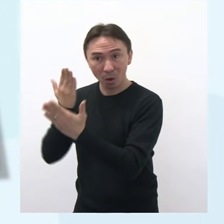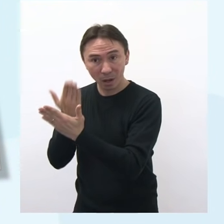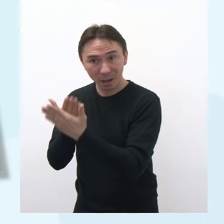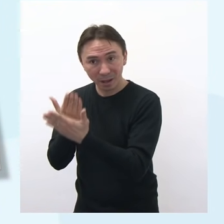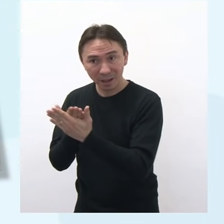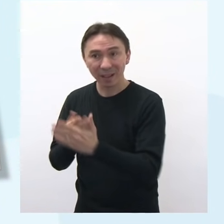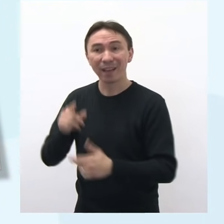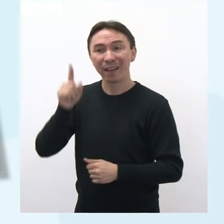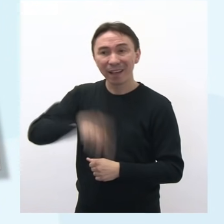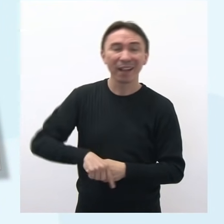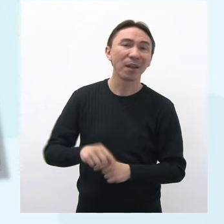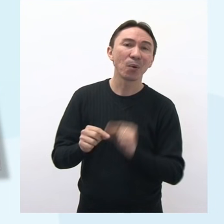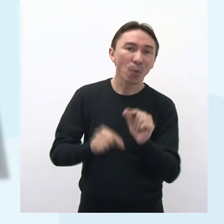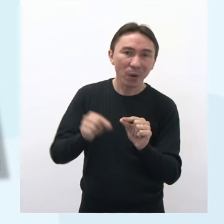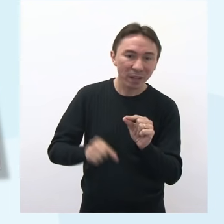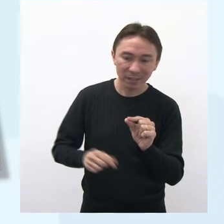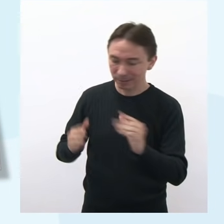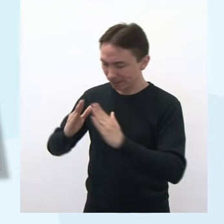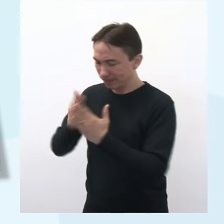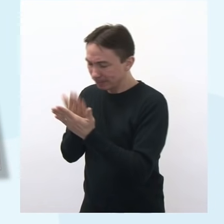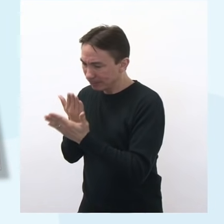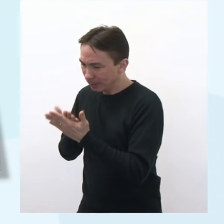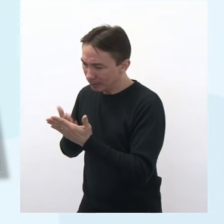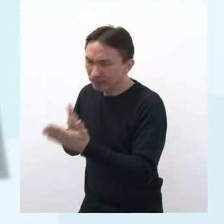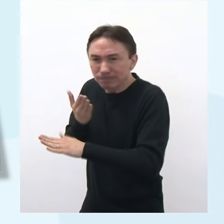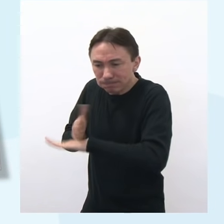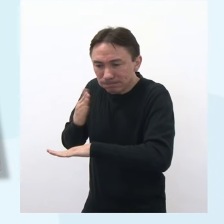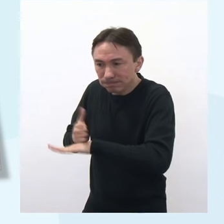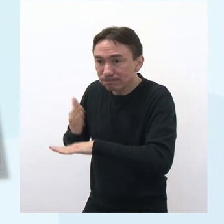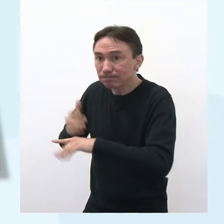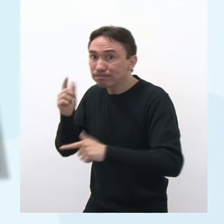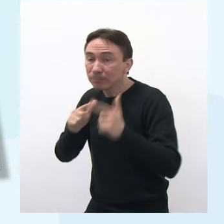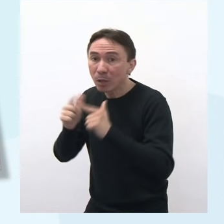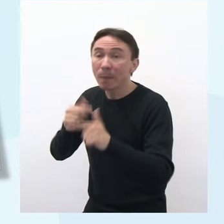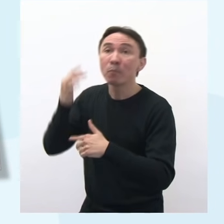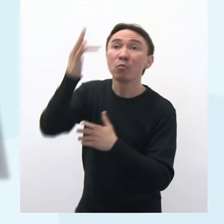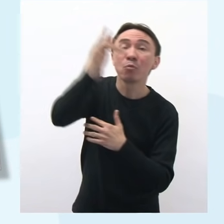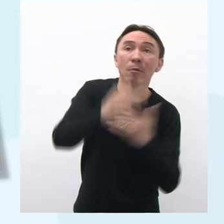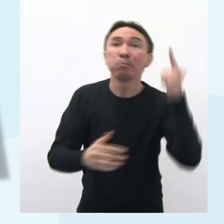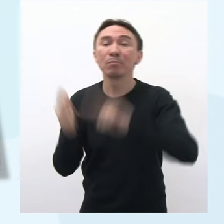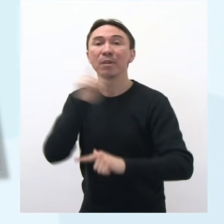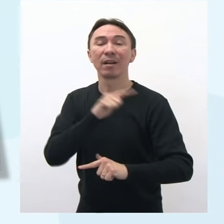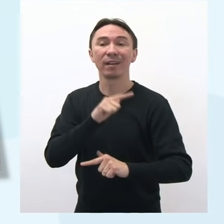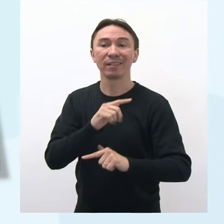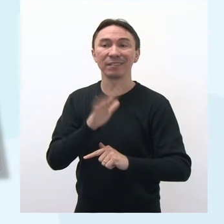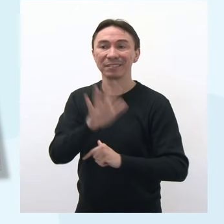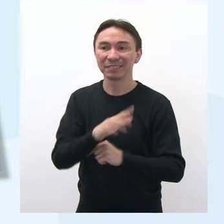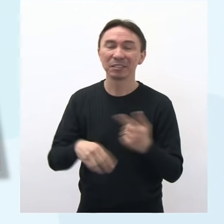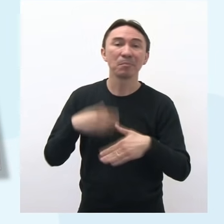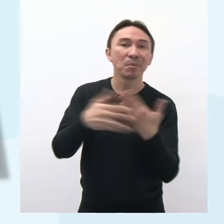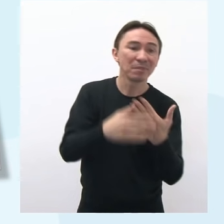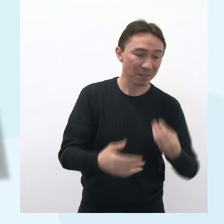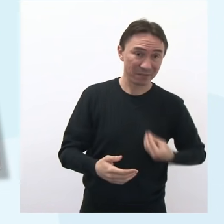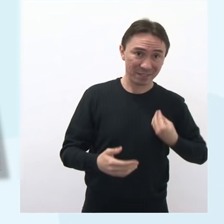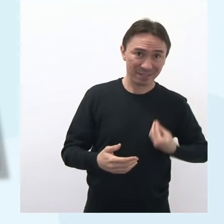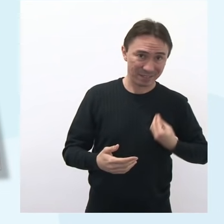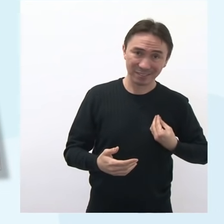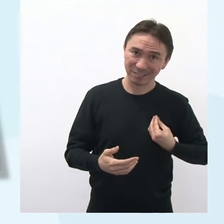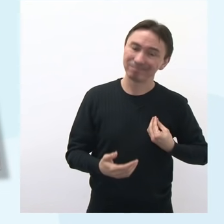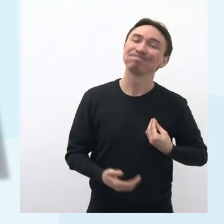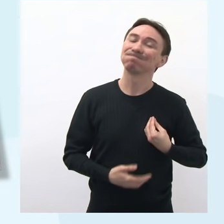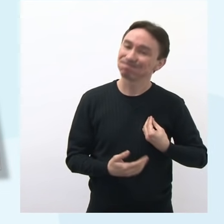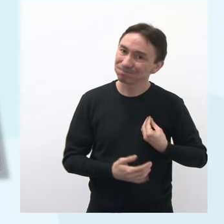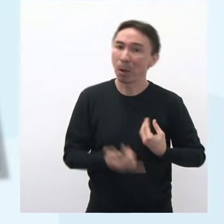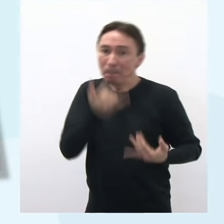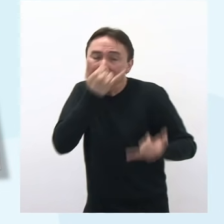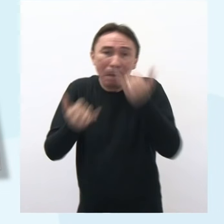para querermos o que não temos. Uhum. A vida, depois, ensina-nos a termos aquilo que não queremos. Entre a escola e a